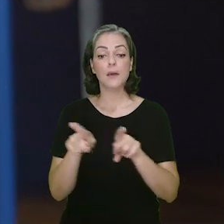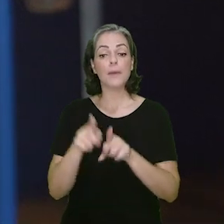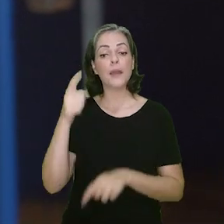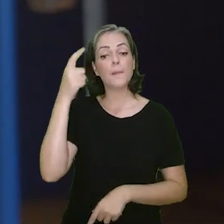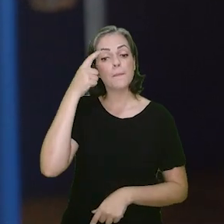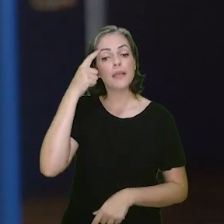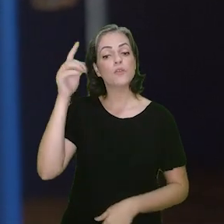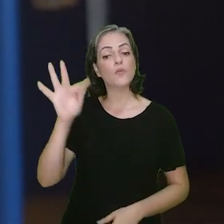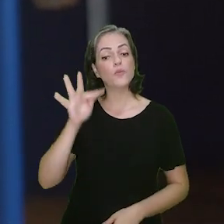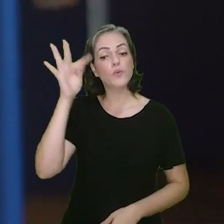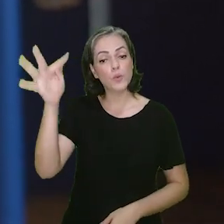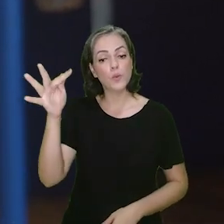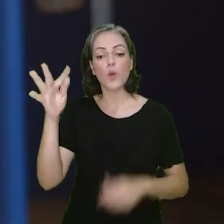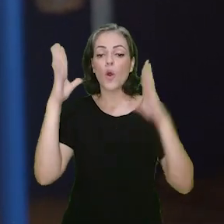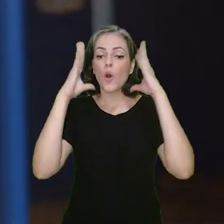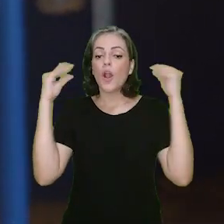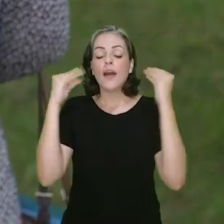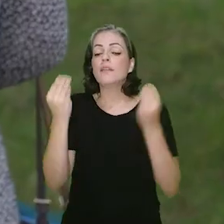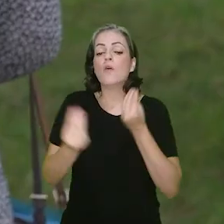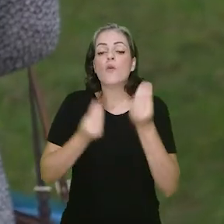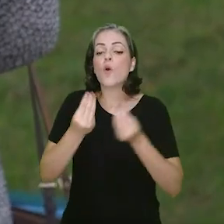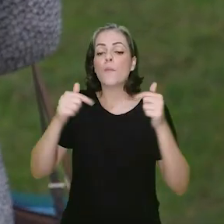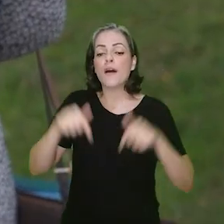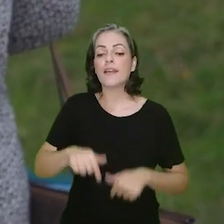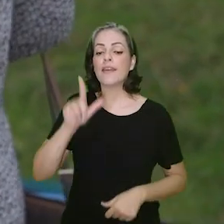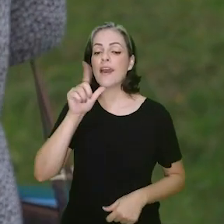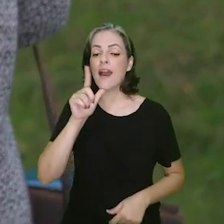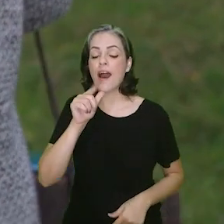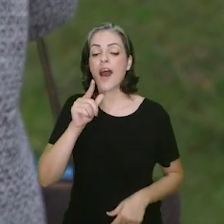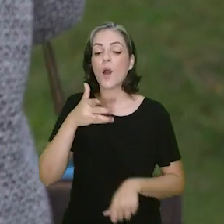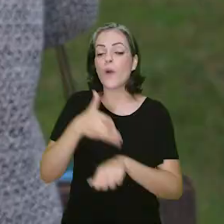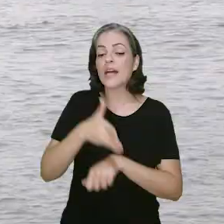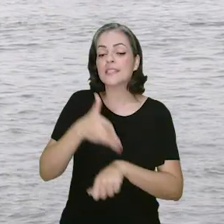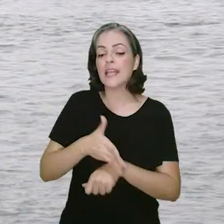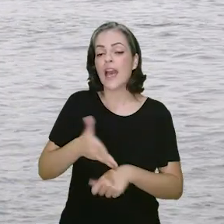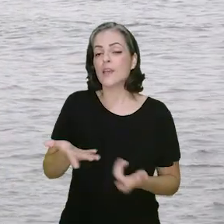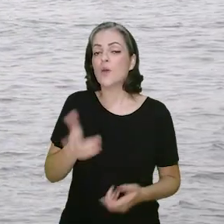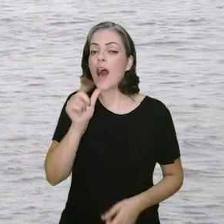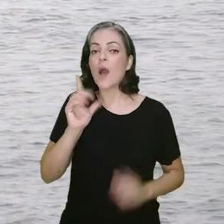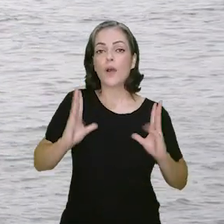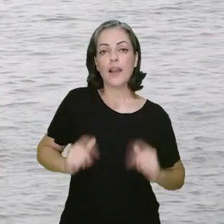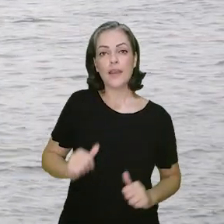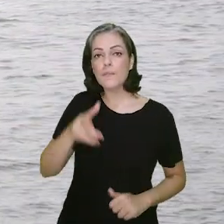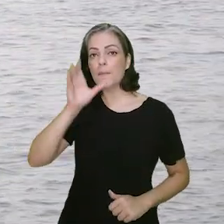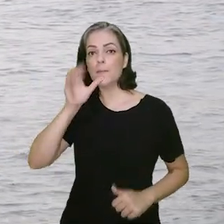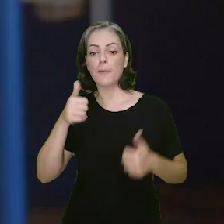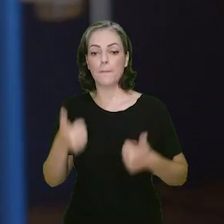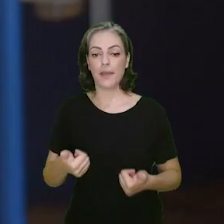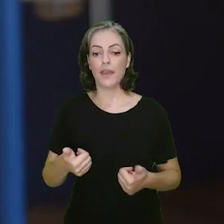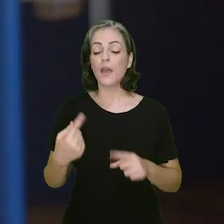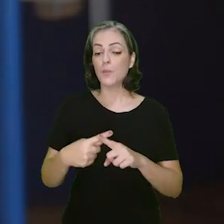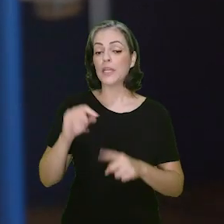But do we have in the future, as in the Netherlands, do we have access to good, fresh drinking